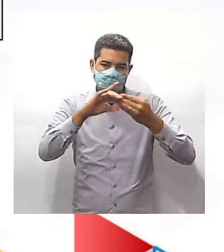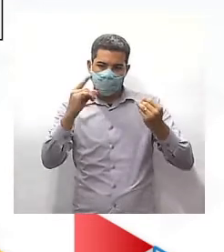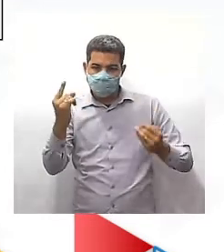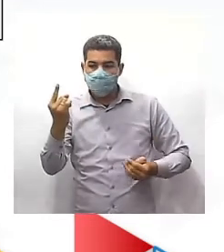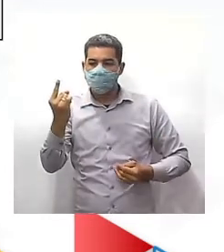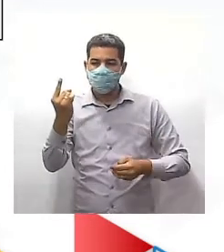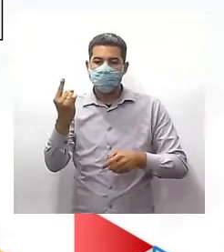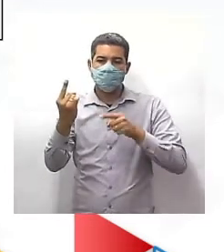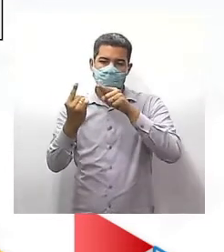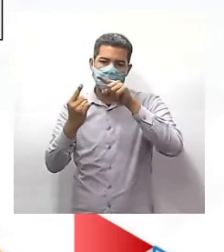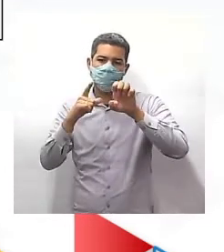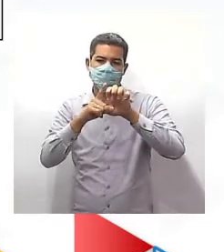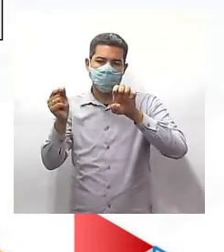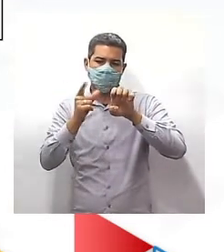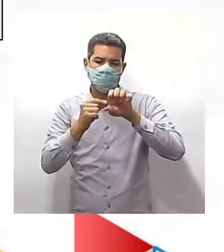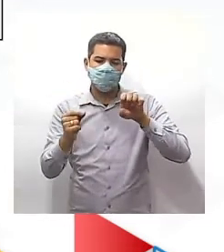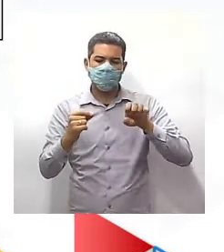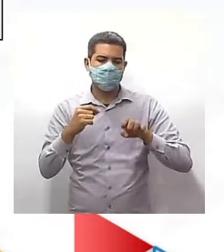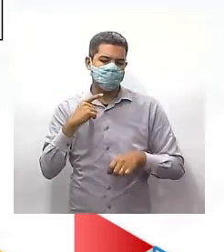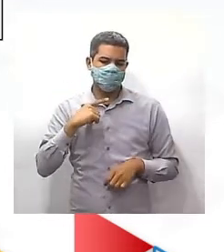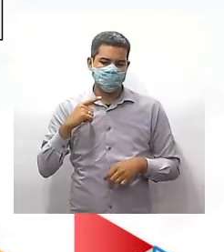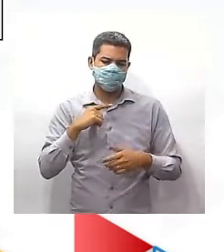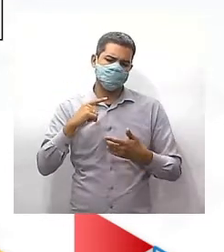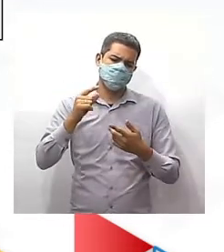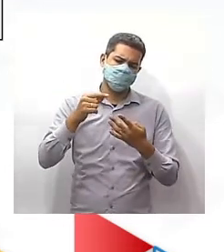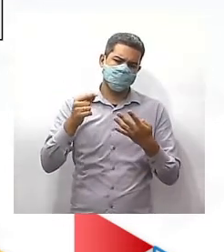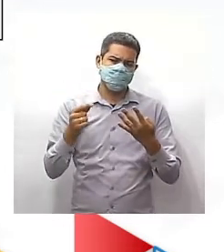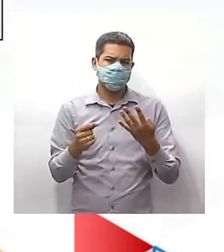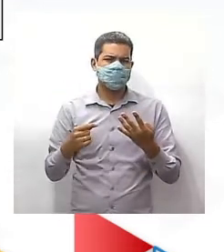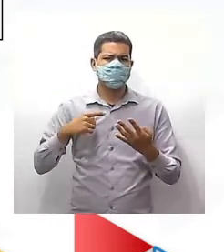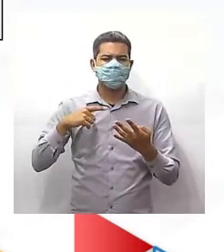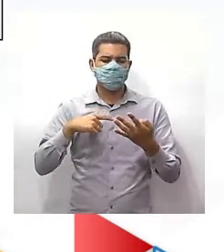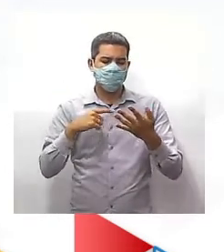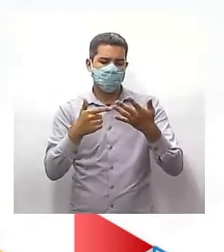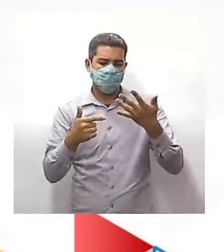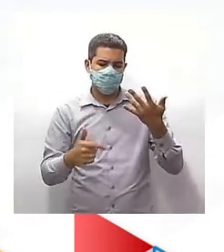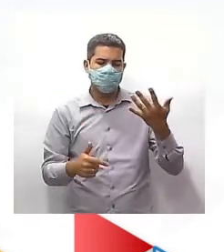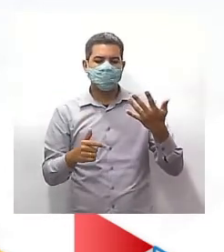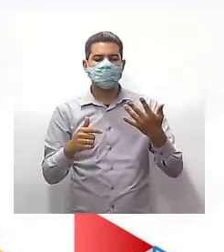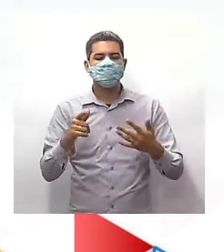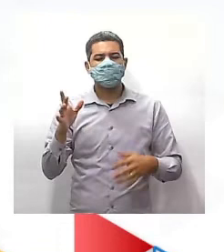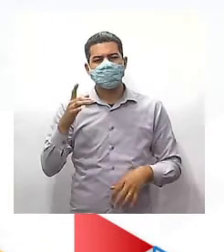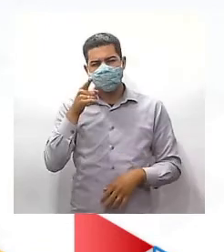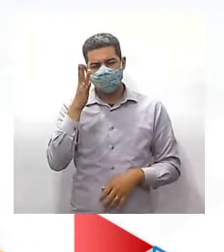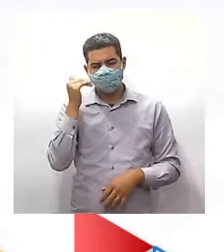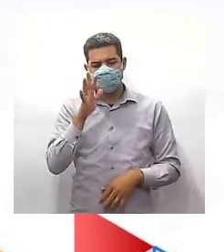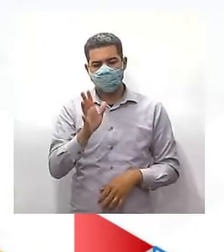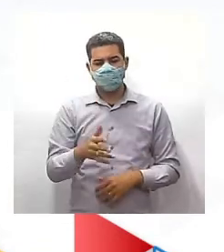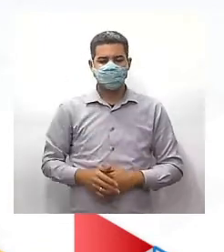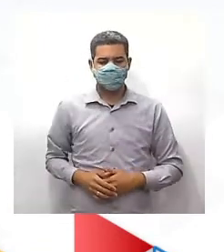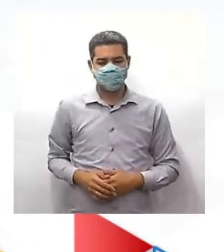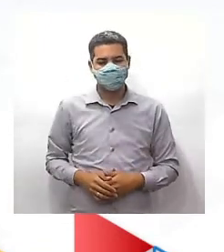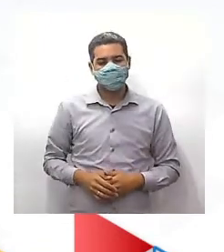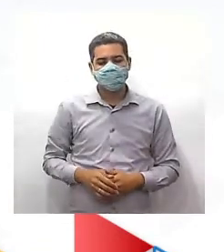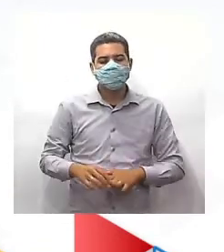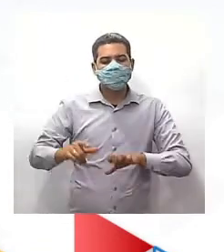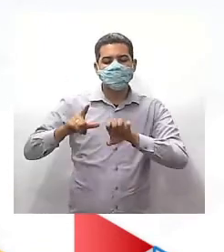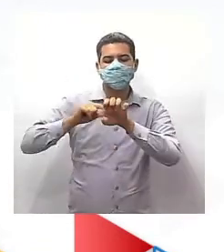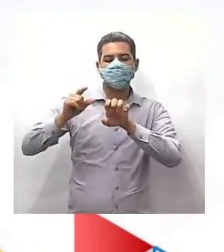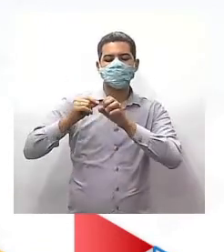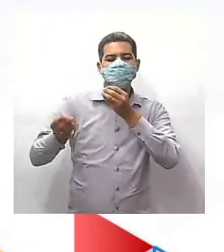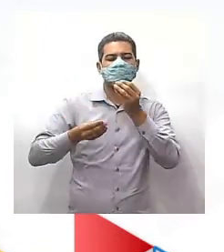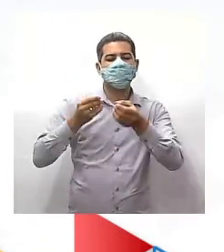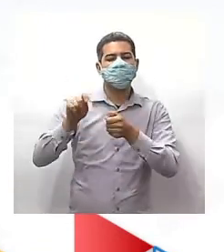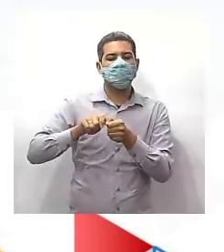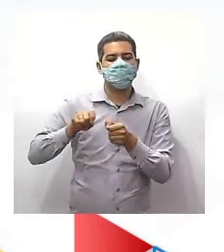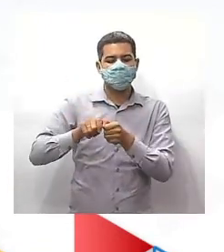têm fonte única. Eu posso utilizar outros termos também similares, mas é bom que você já sabe, tá bom? Como que faz estatística,